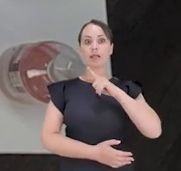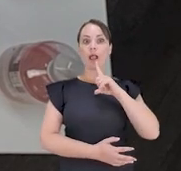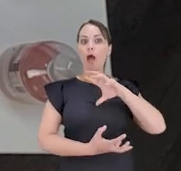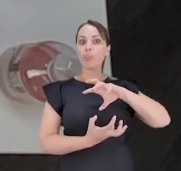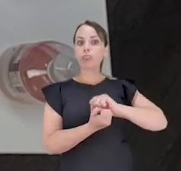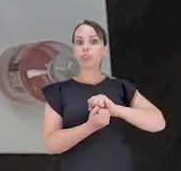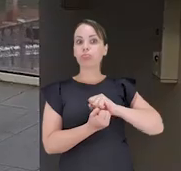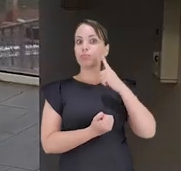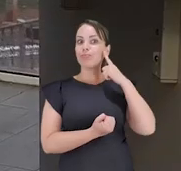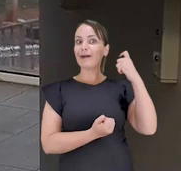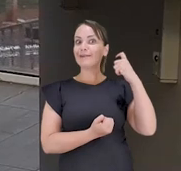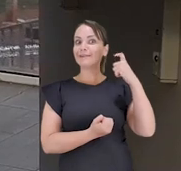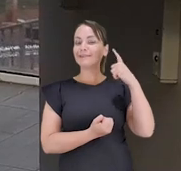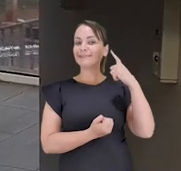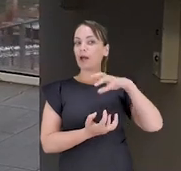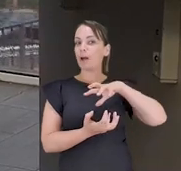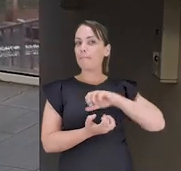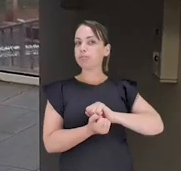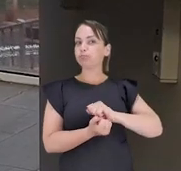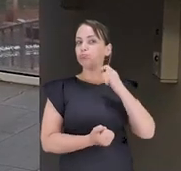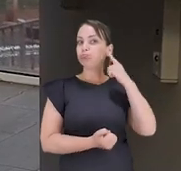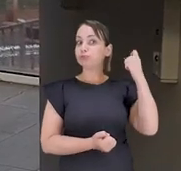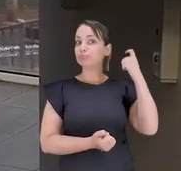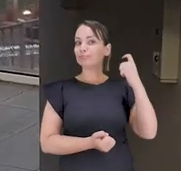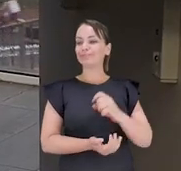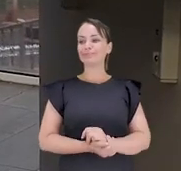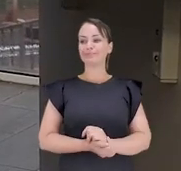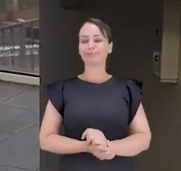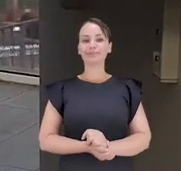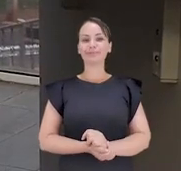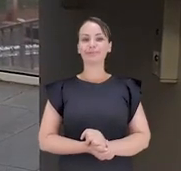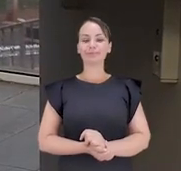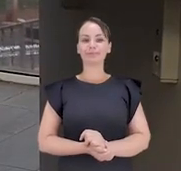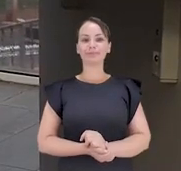alto. O clique é esse barulhinho aqui, ó. Ah.